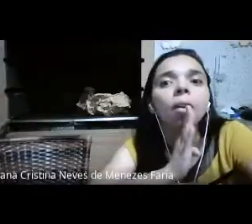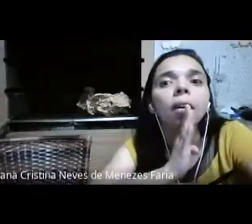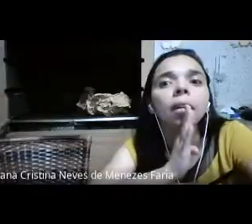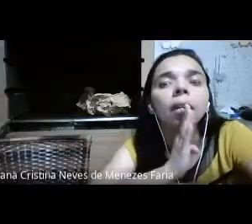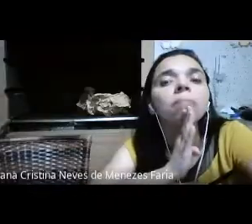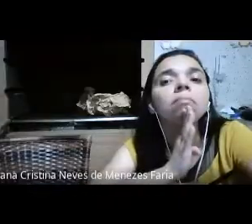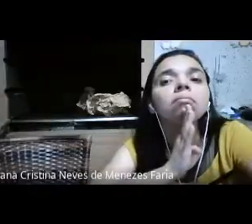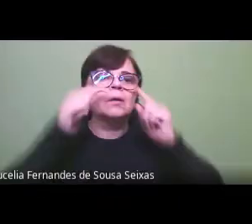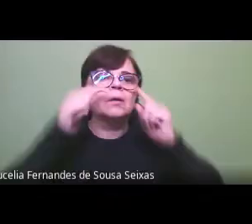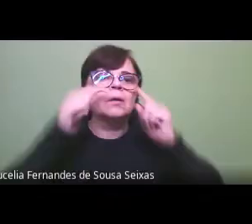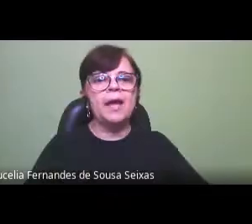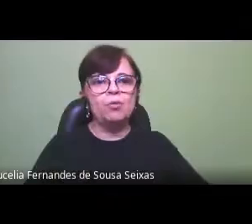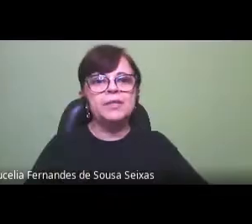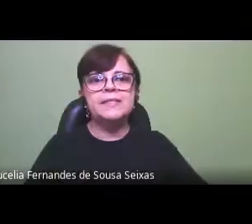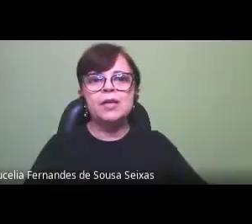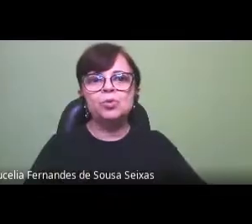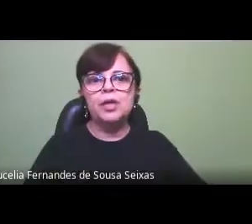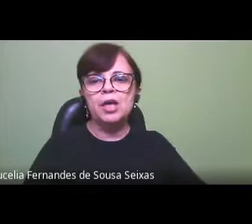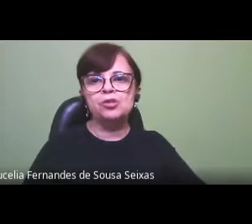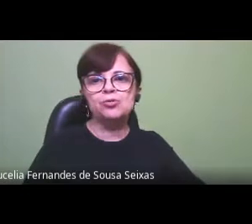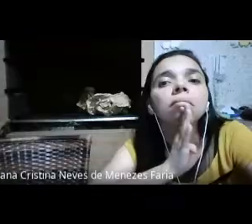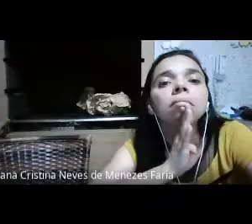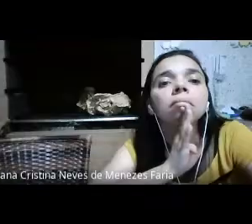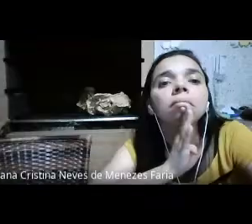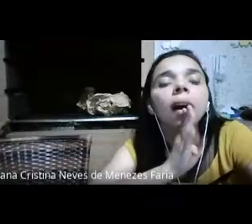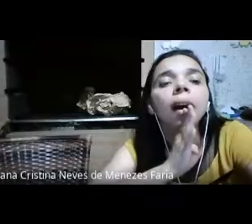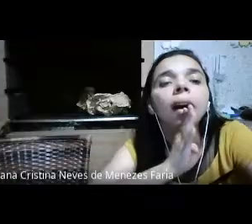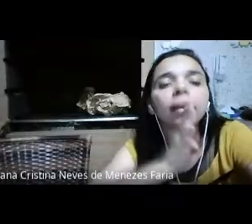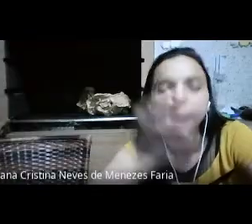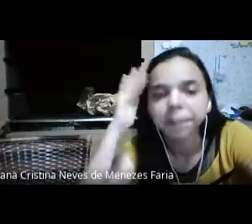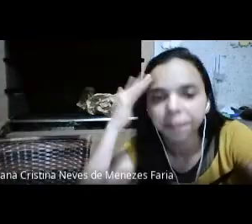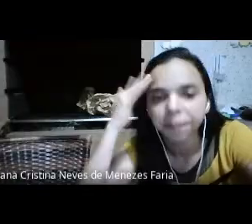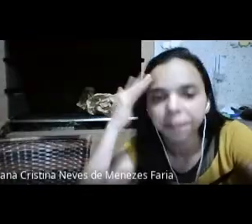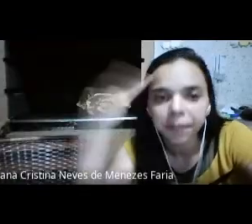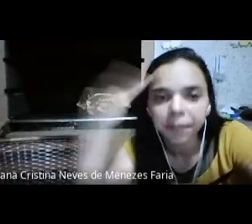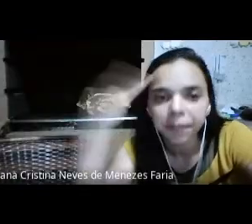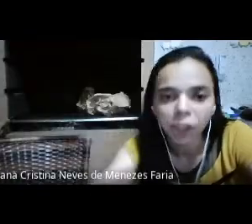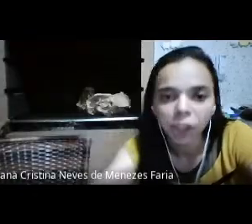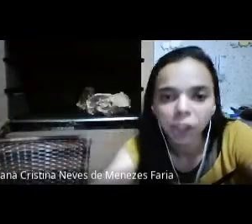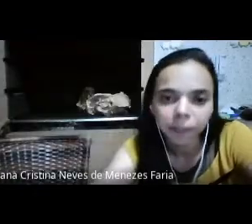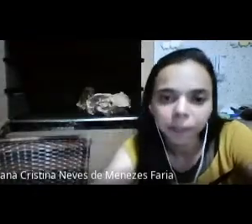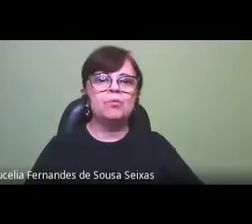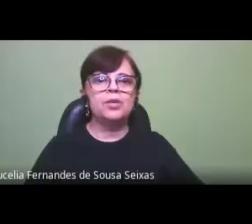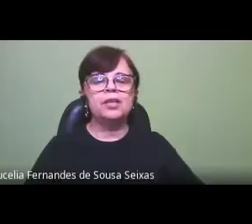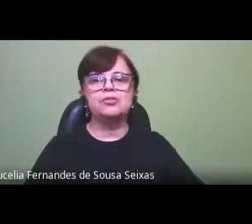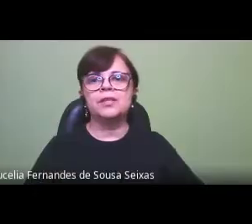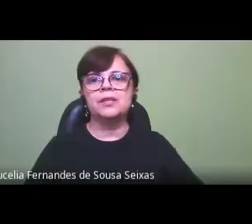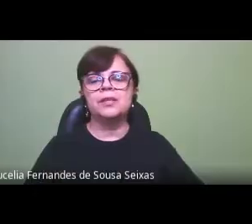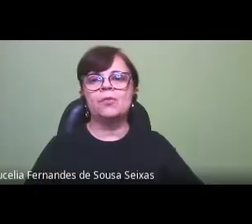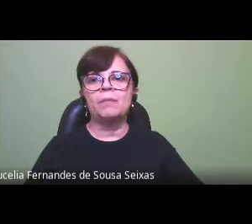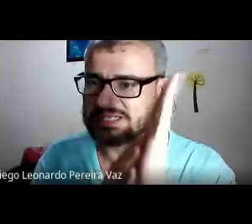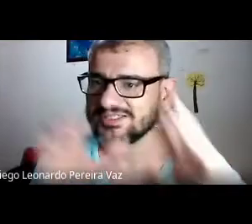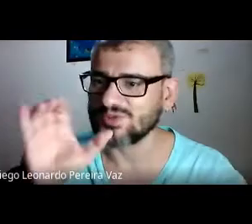Porque toca aqui? Porque é o desenho do queixo. Ah, tá. Entendi. É um queixo